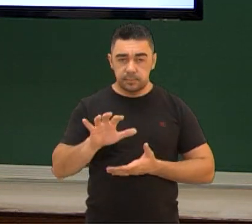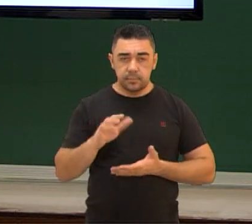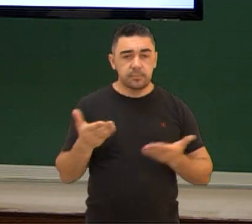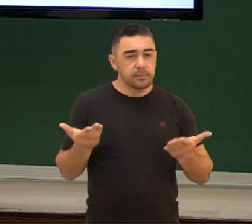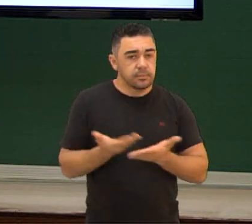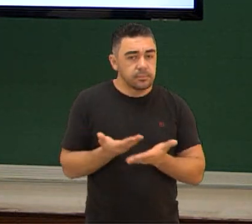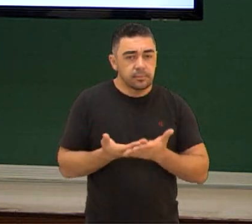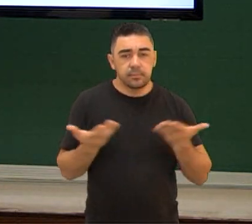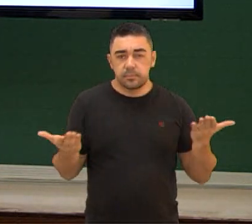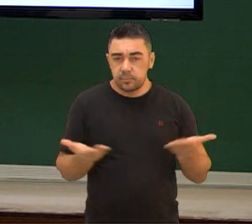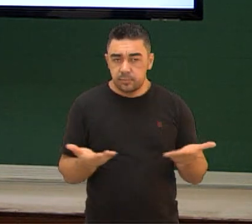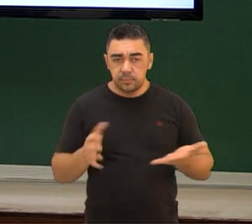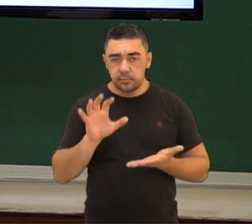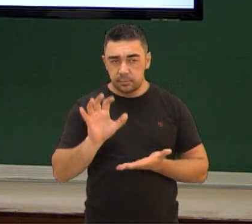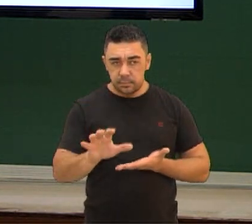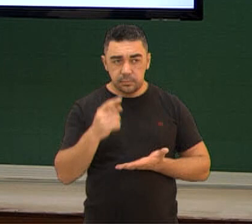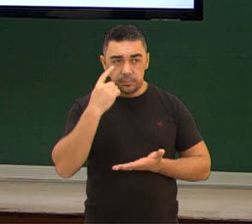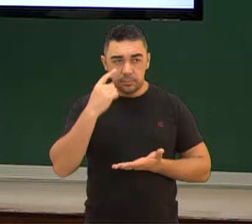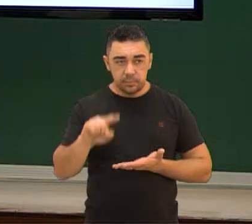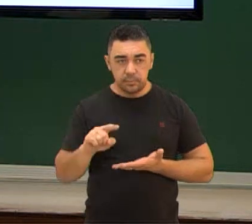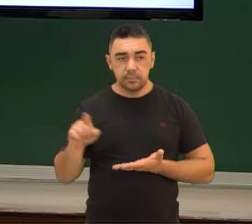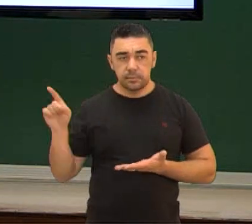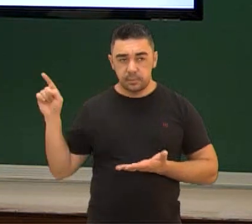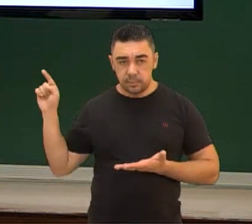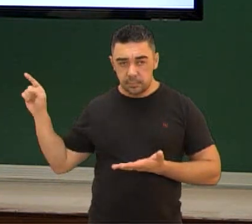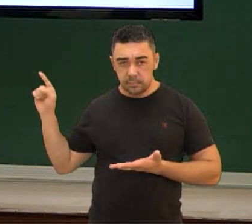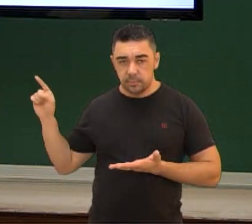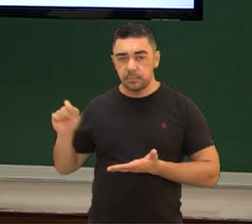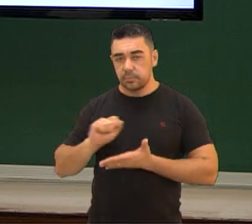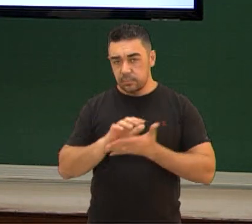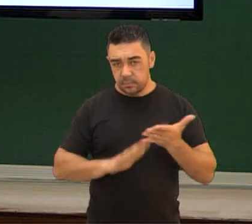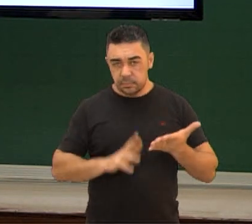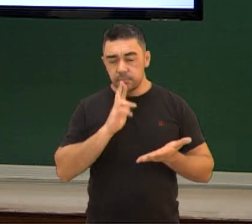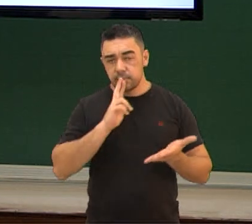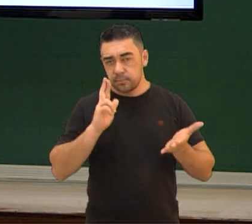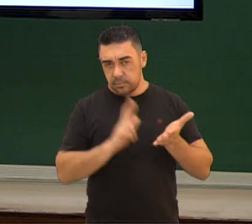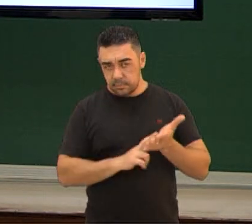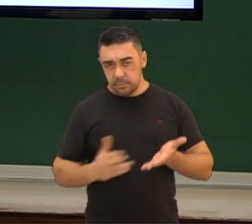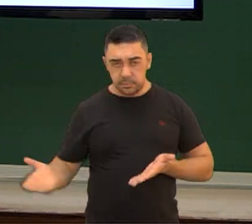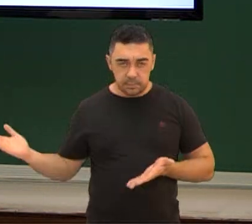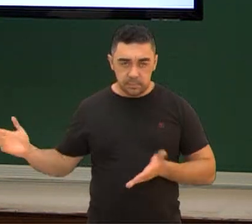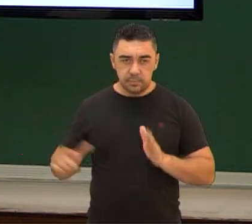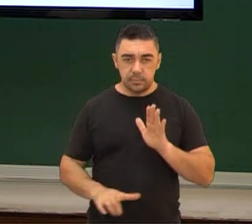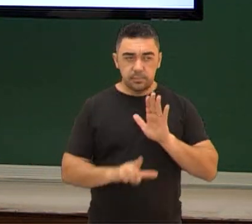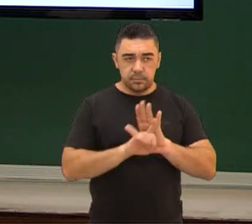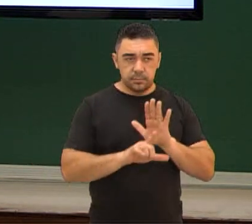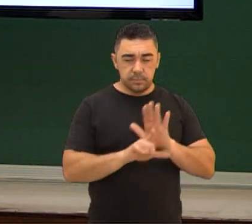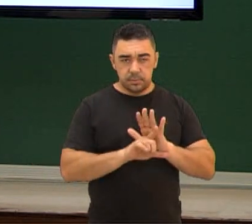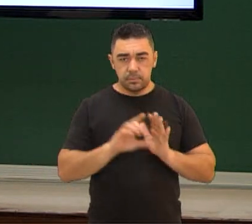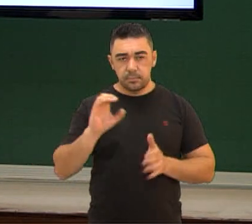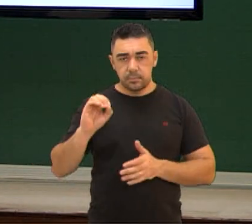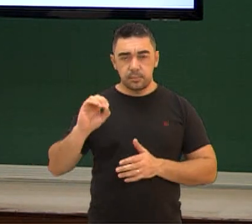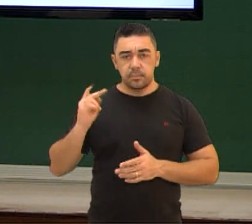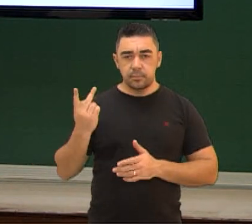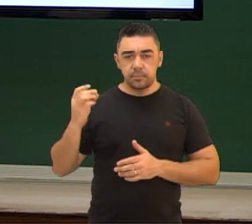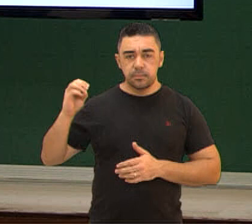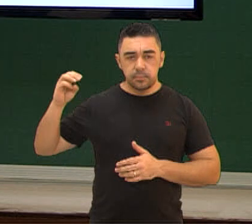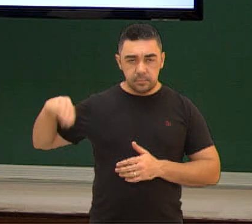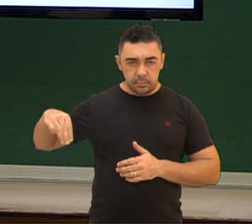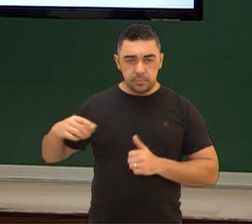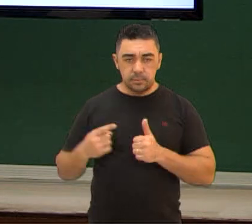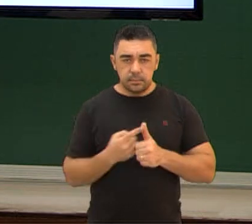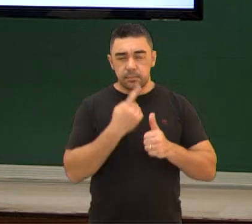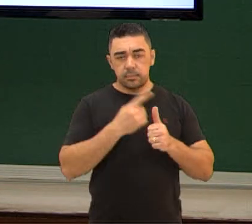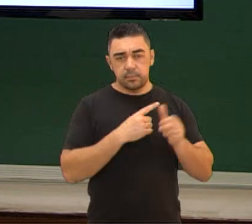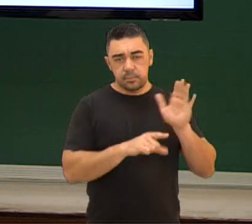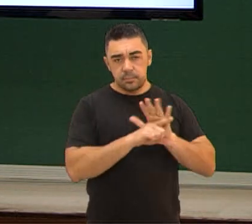A aula de hoje foi isso. O que nós vimos foi a lei de Ohm, a primeira lei de Ohm,